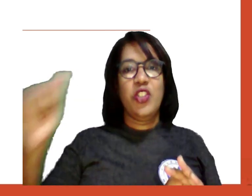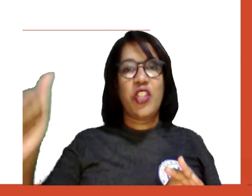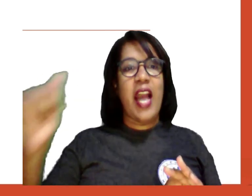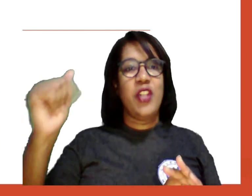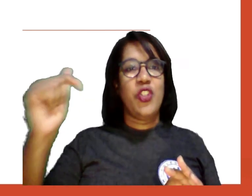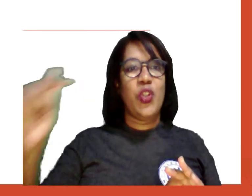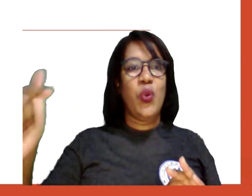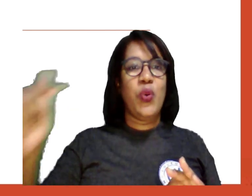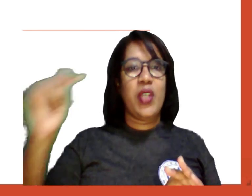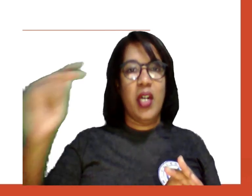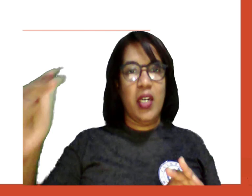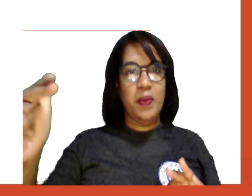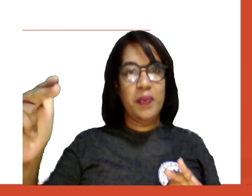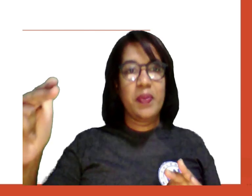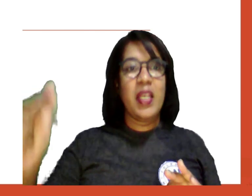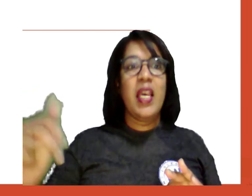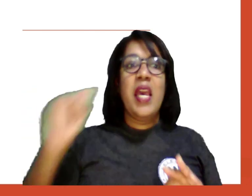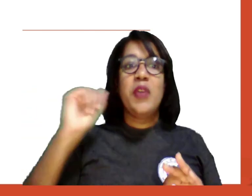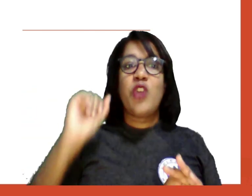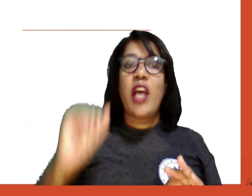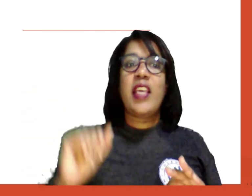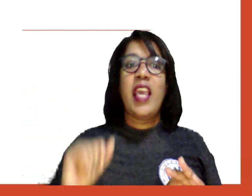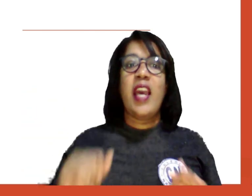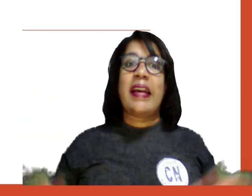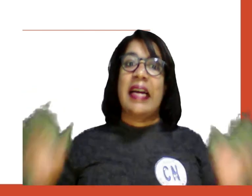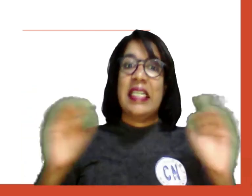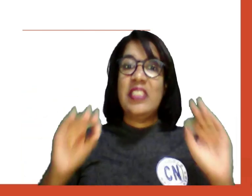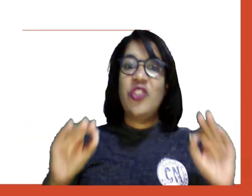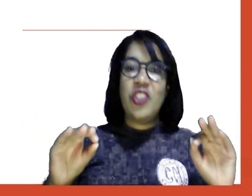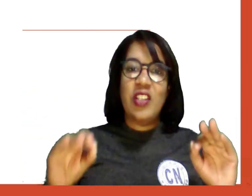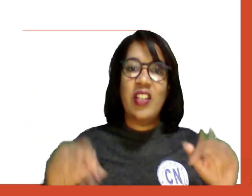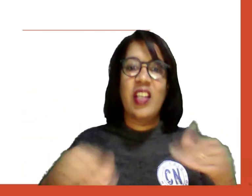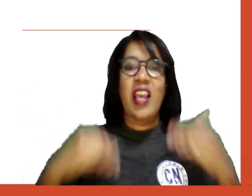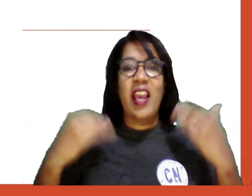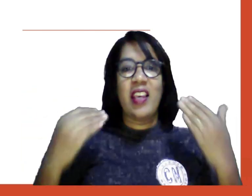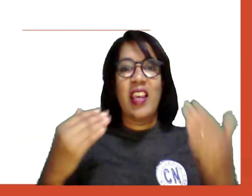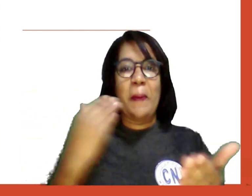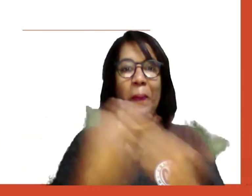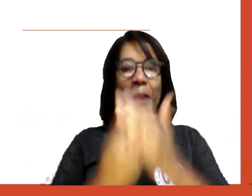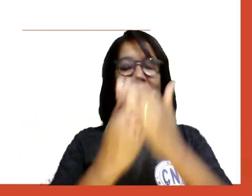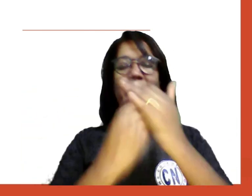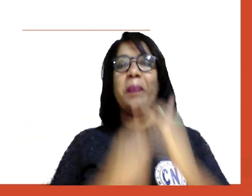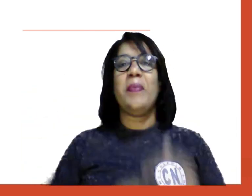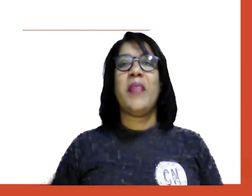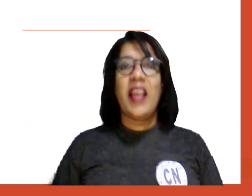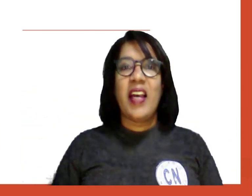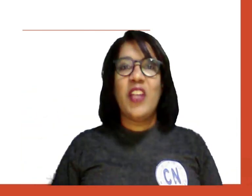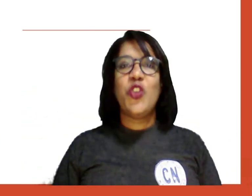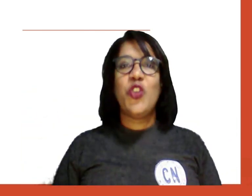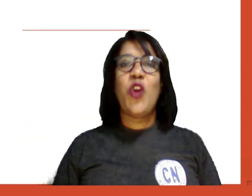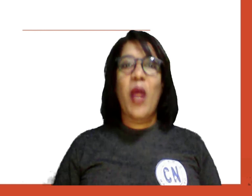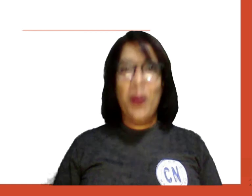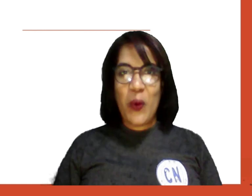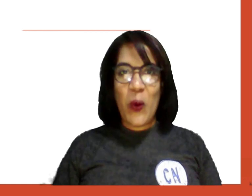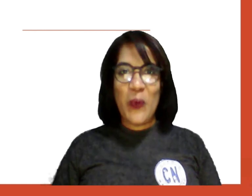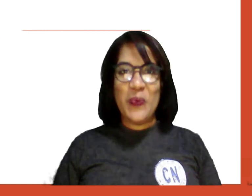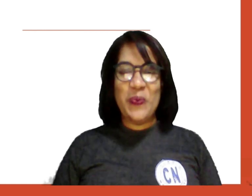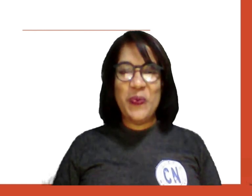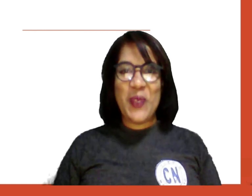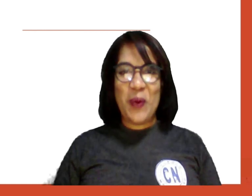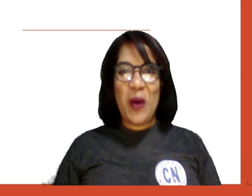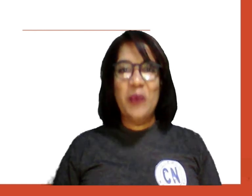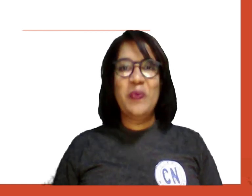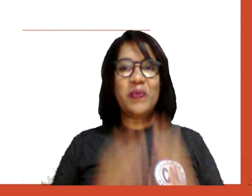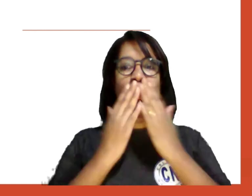inicial, Descartes, Locke, Hume. Só que Kant é que chutou a bola pro